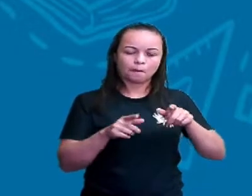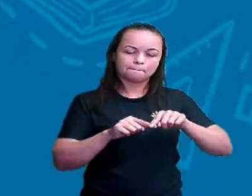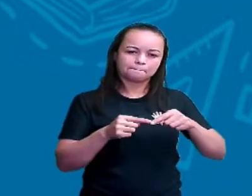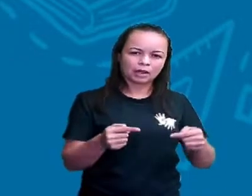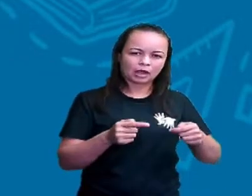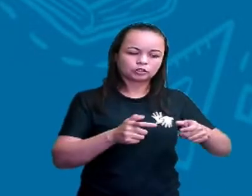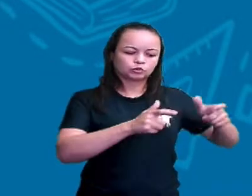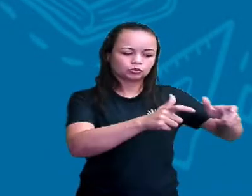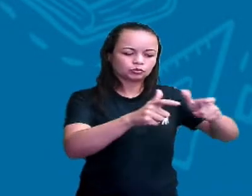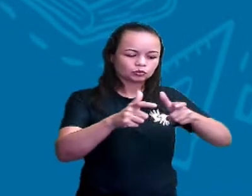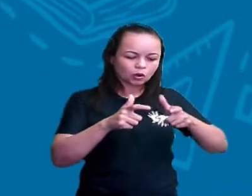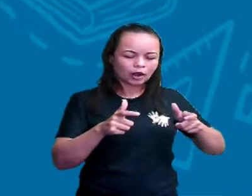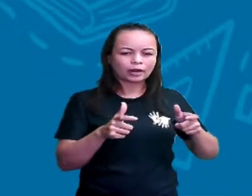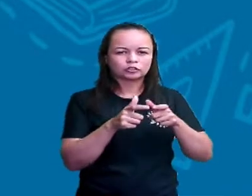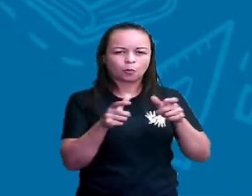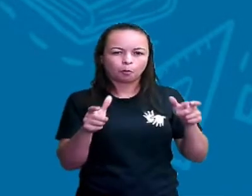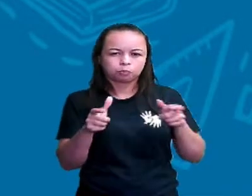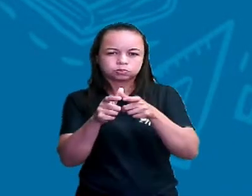tá?